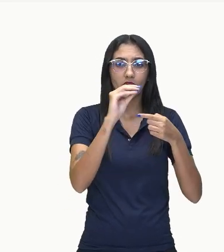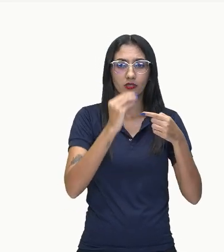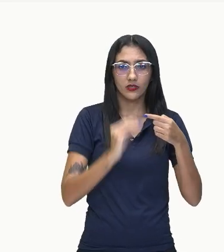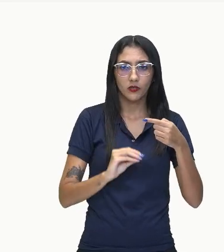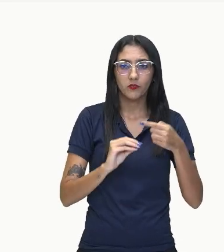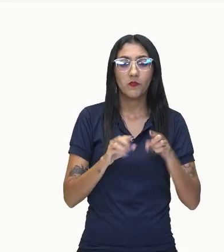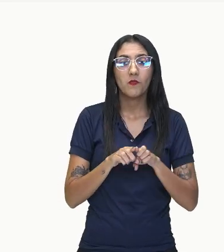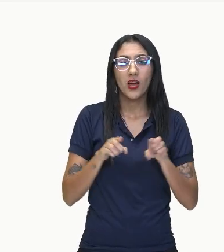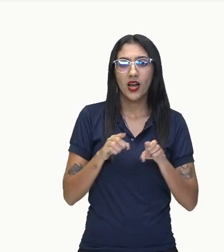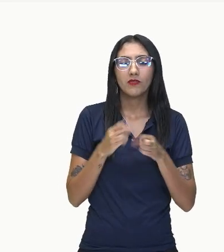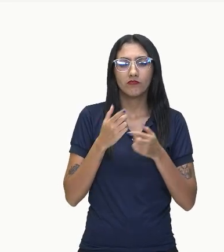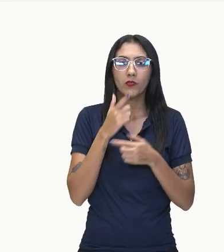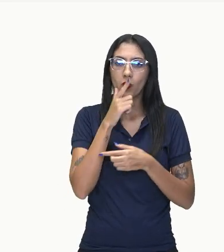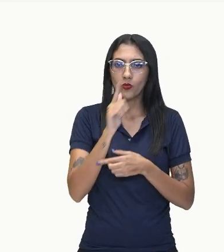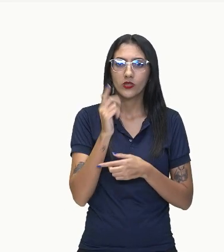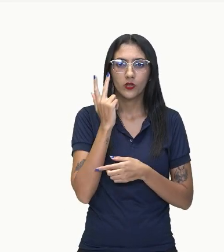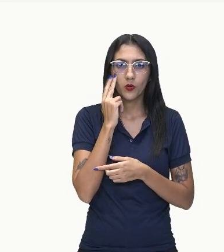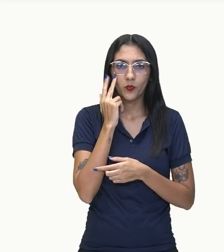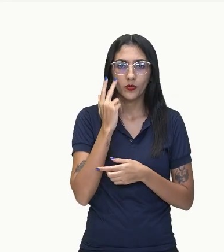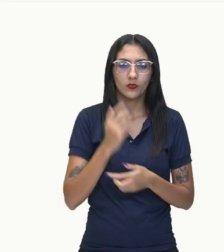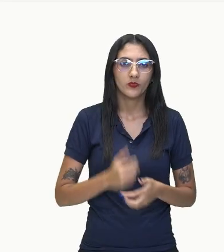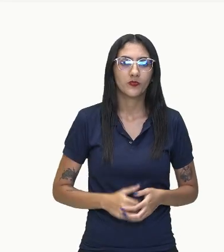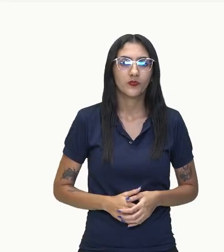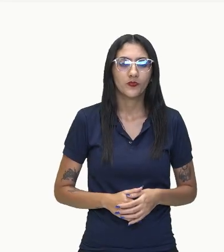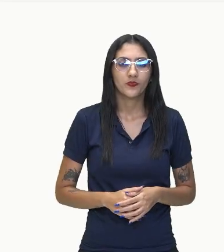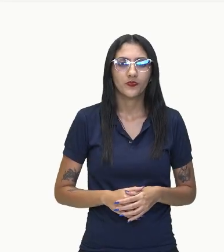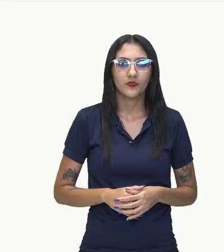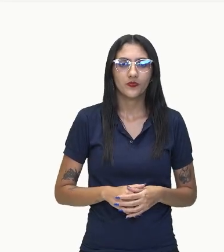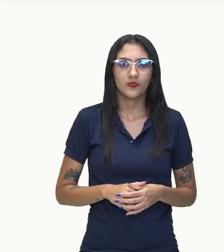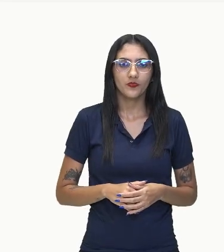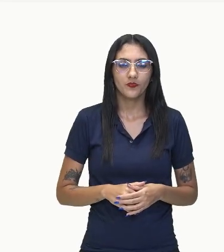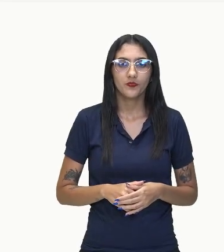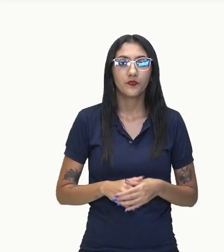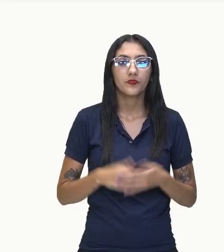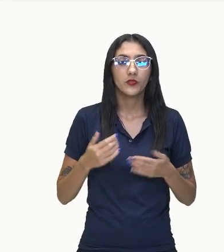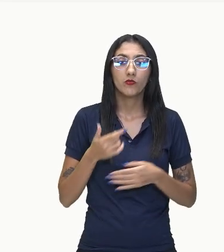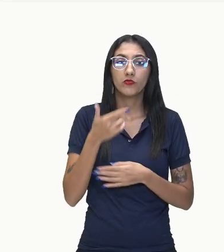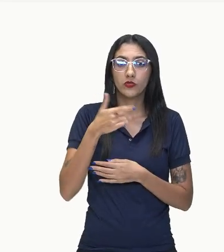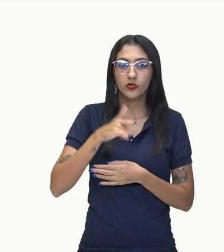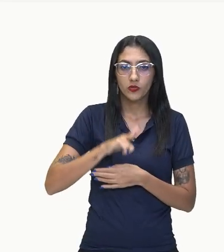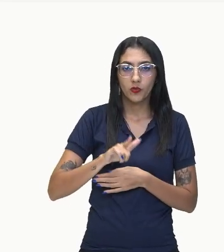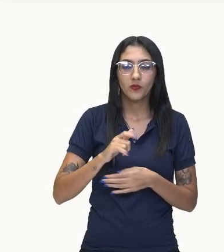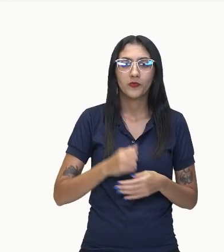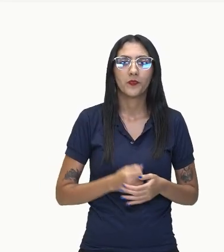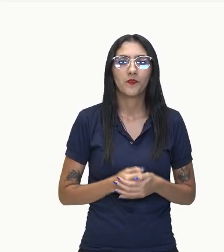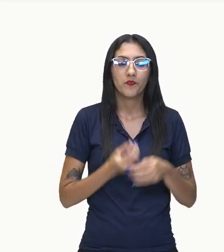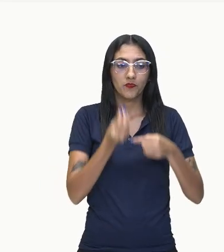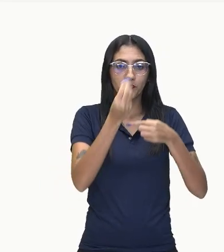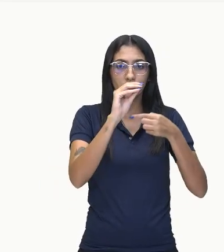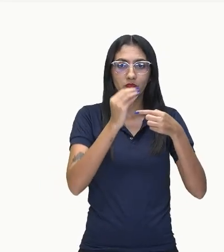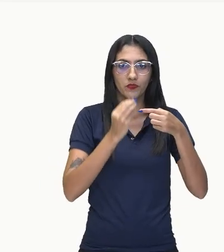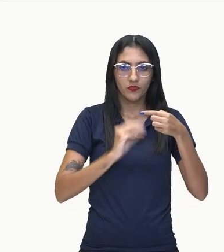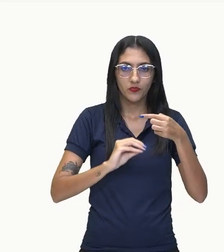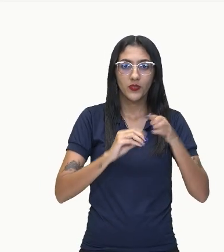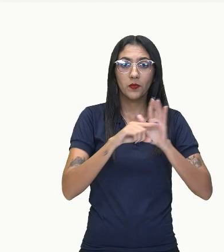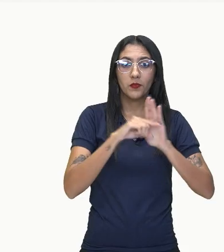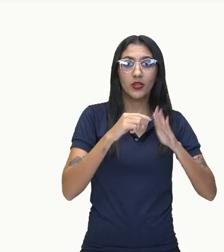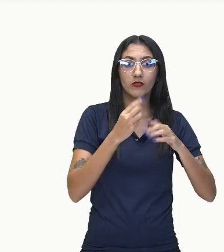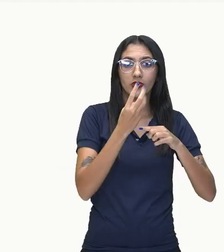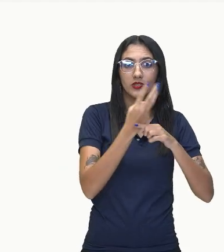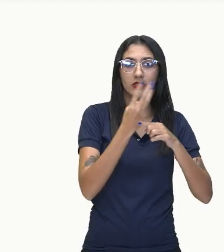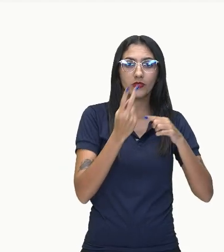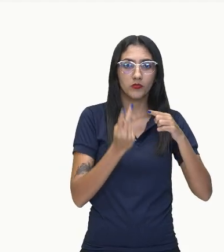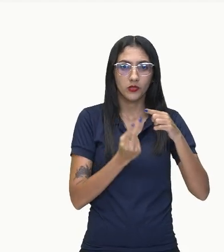gente sabe resolver isso aqui. Então, nós vamos repetir, menos 3 sobre 2, mais ou menos, agora a gente vai